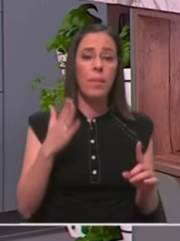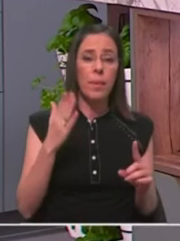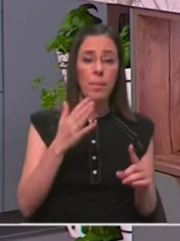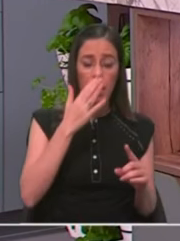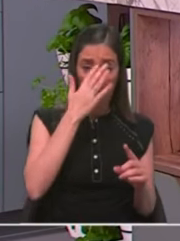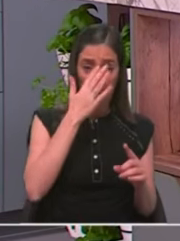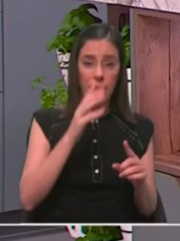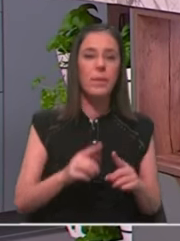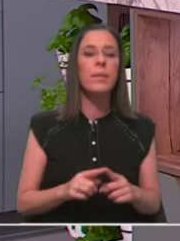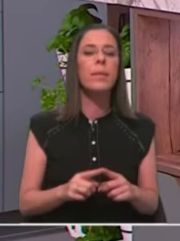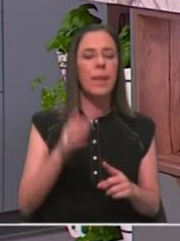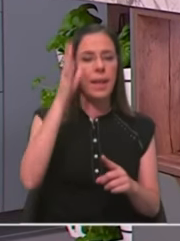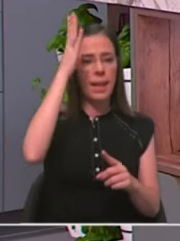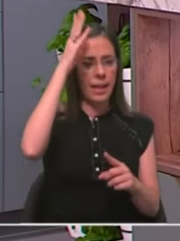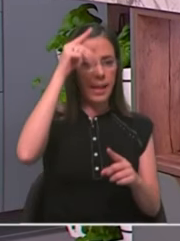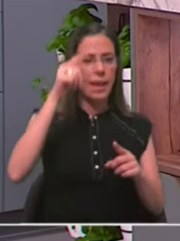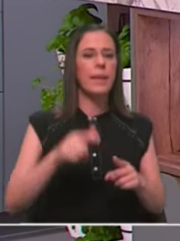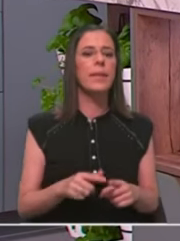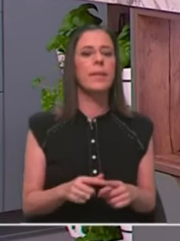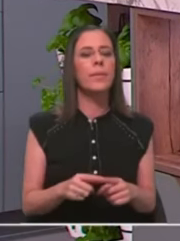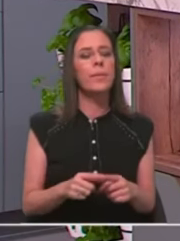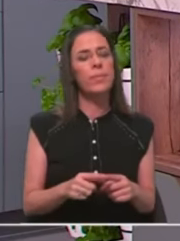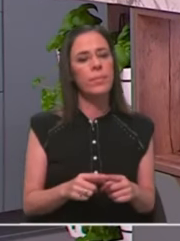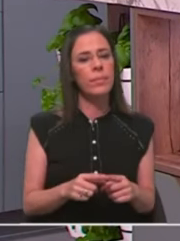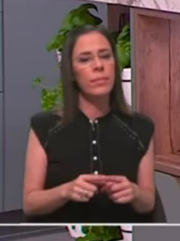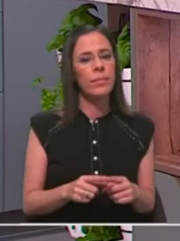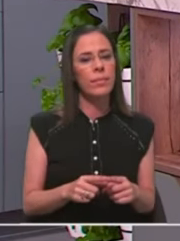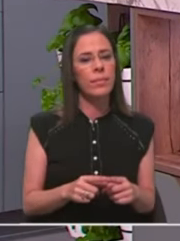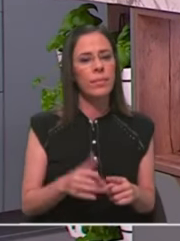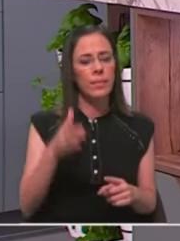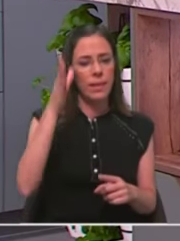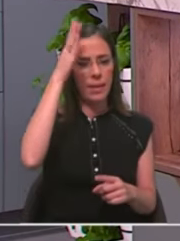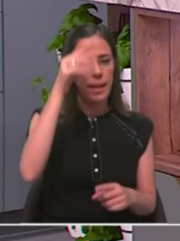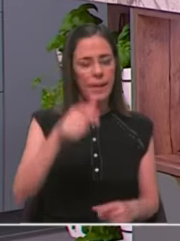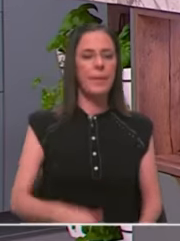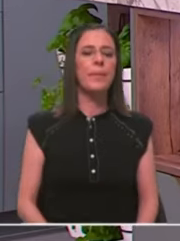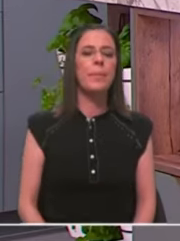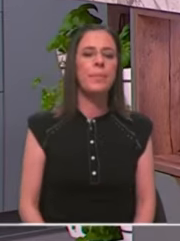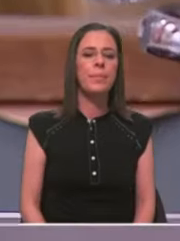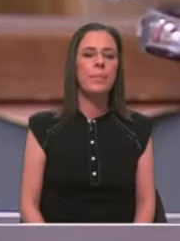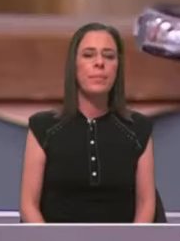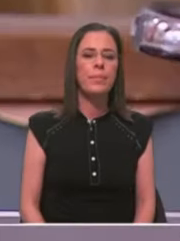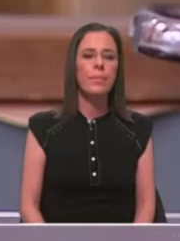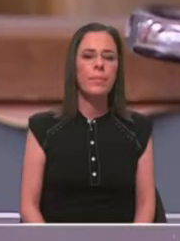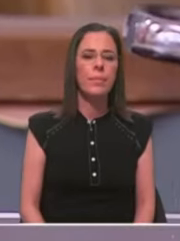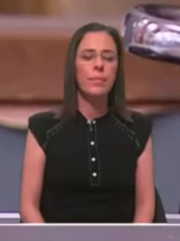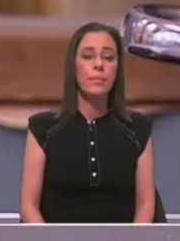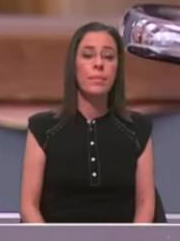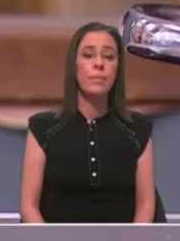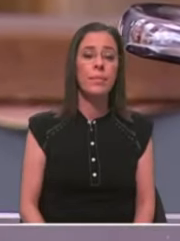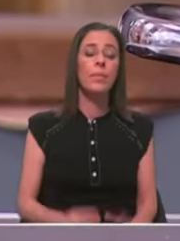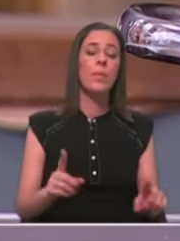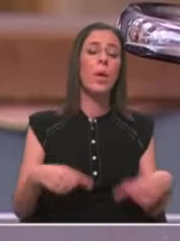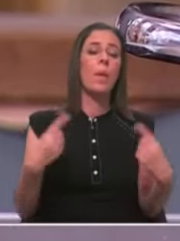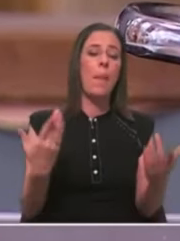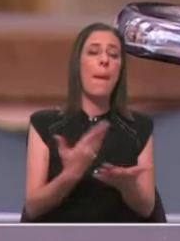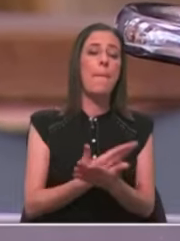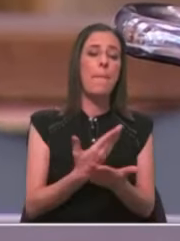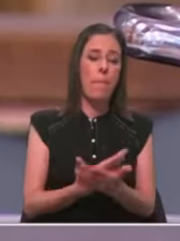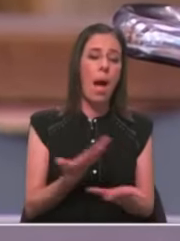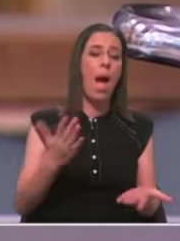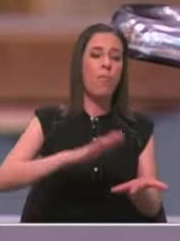tudo? Primeiro que tudo. Primeiro leite. Que tudo. Leitinho. Okay? Vamos pôr aqui o leitinho. Ah, que é para depois passar a, para depois o passar pãozinho, o